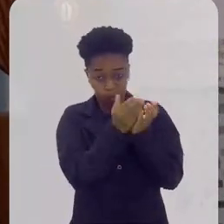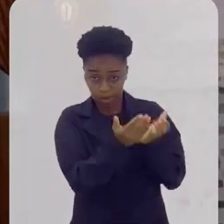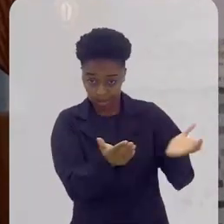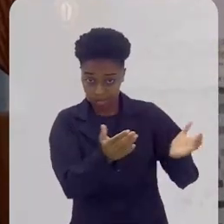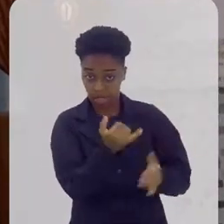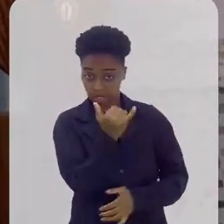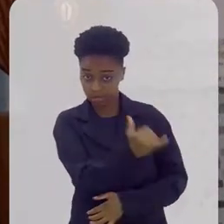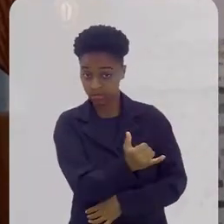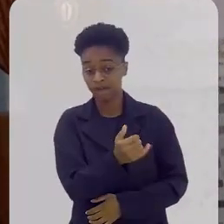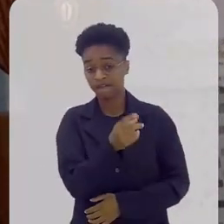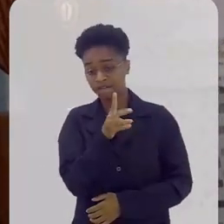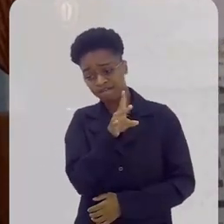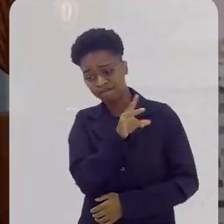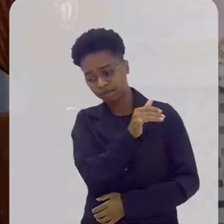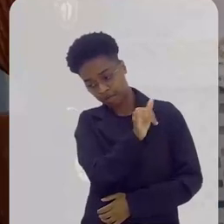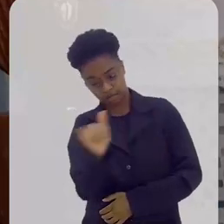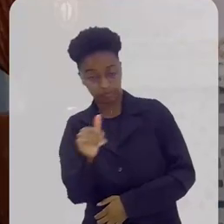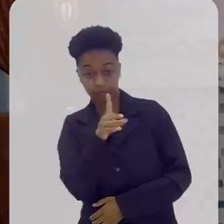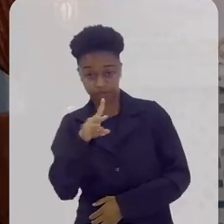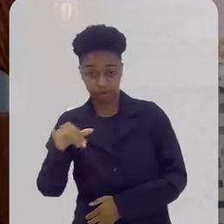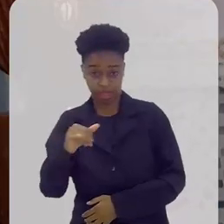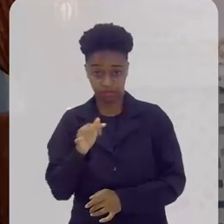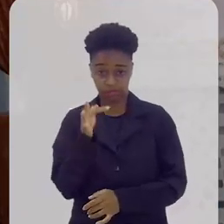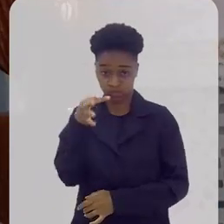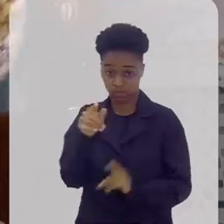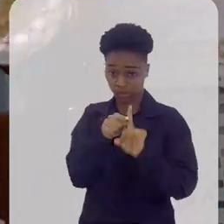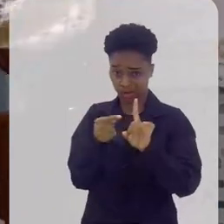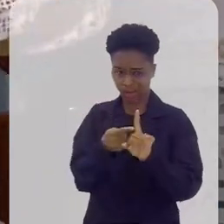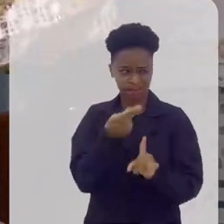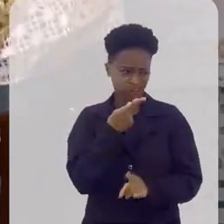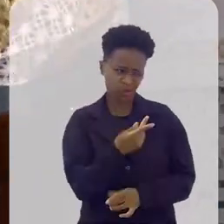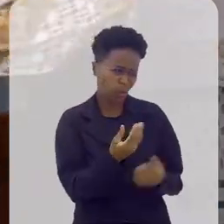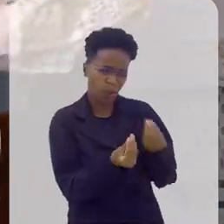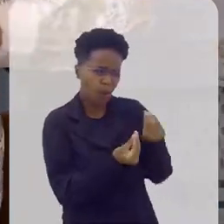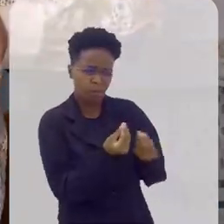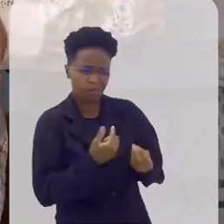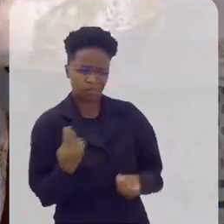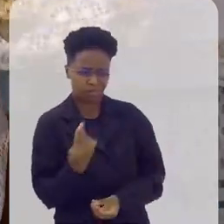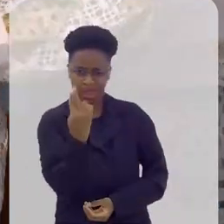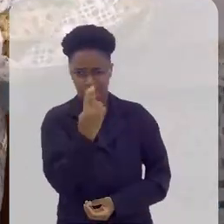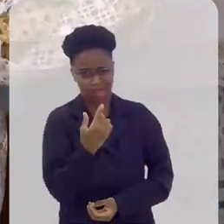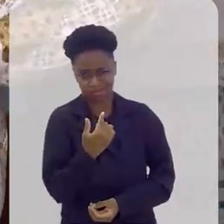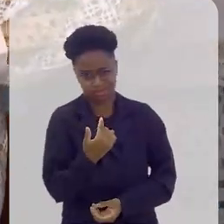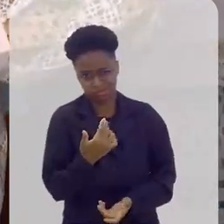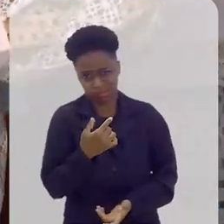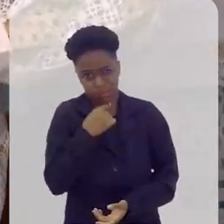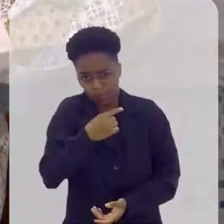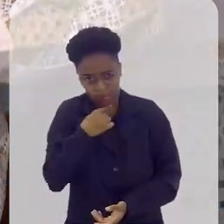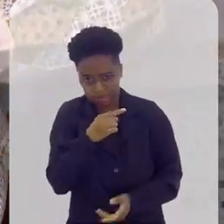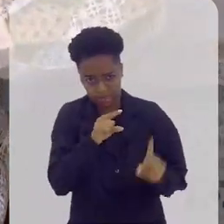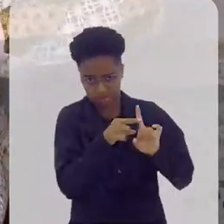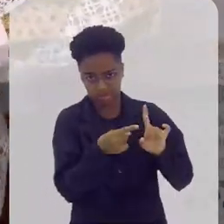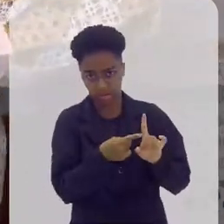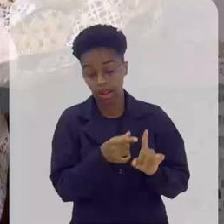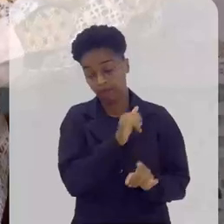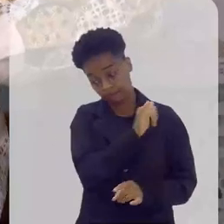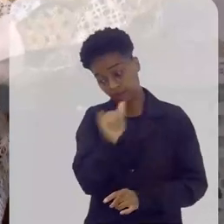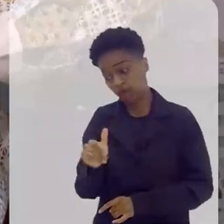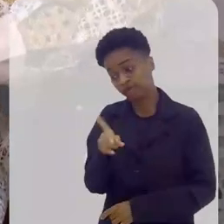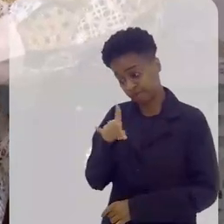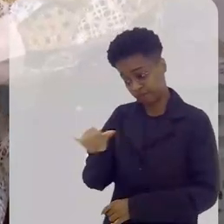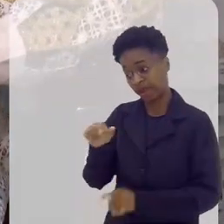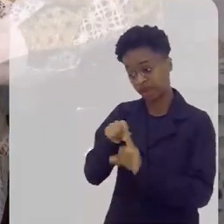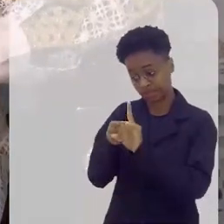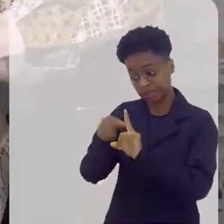assim, você vai engravidar. Ela disse, como? Eu não tenho como engravidar, isso é impossível. Ele disse, você vai